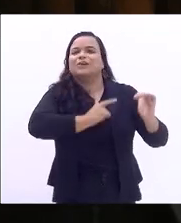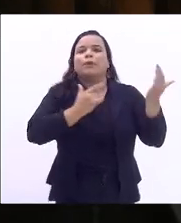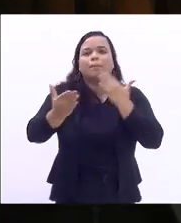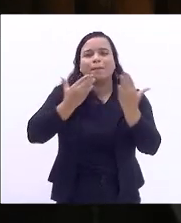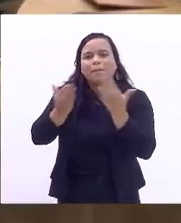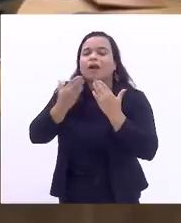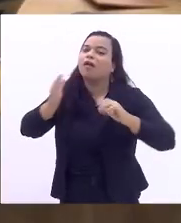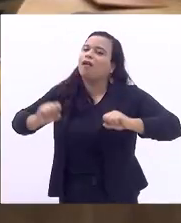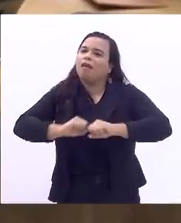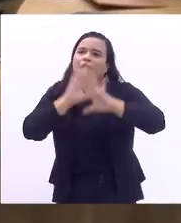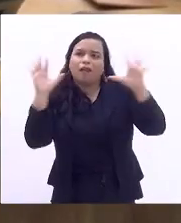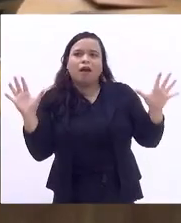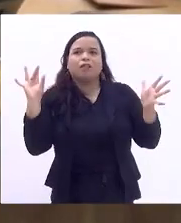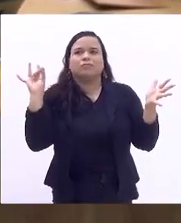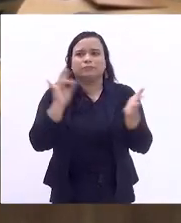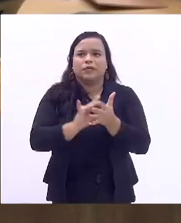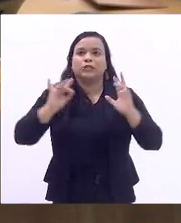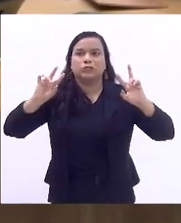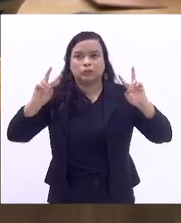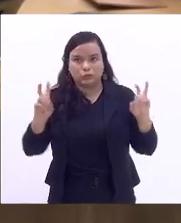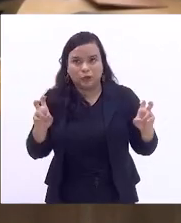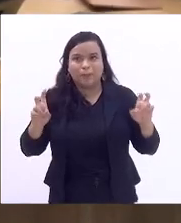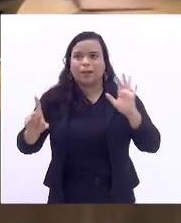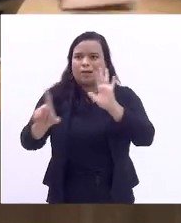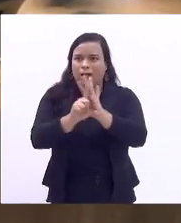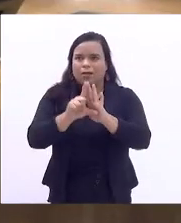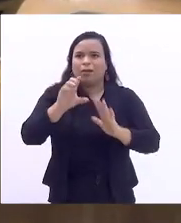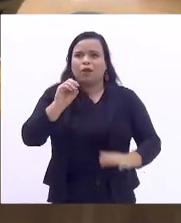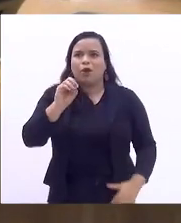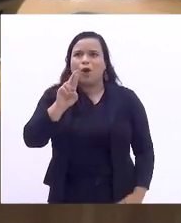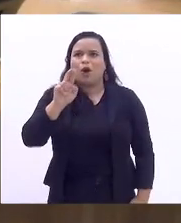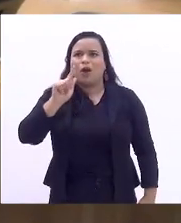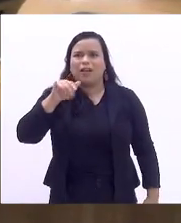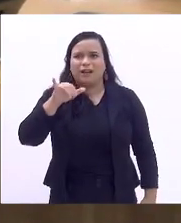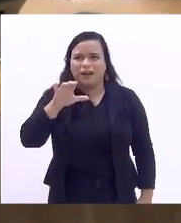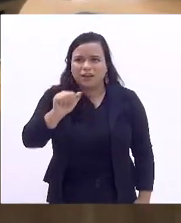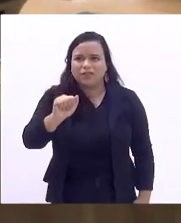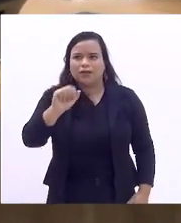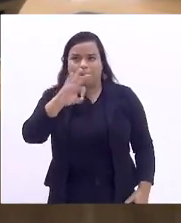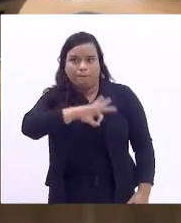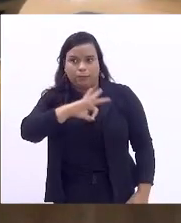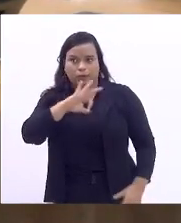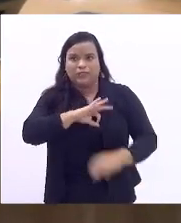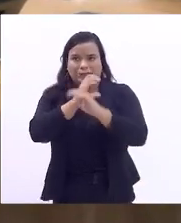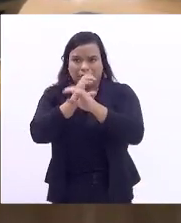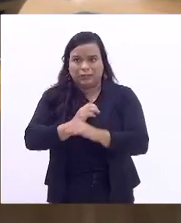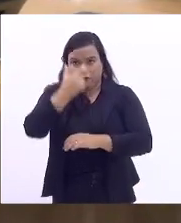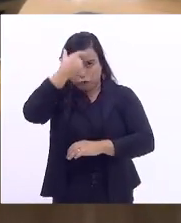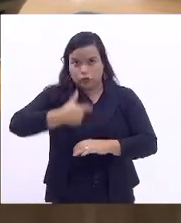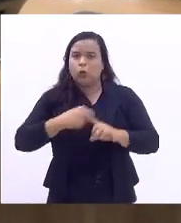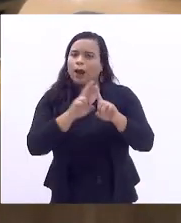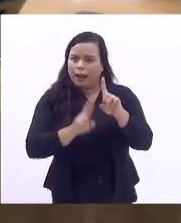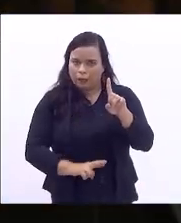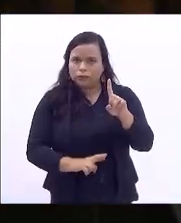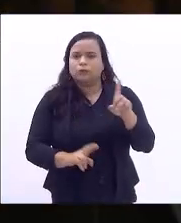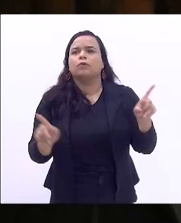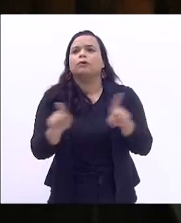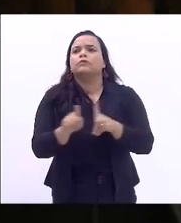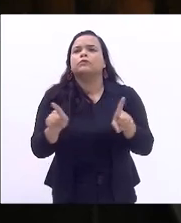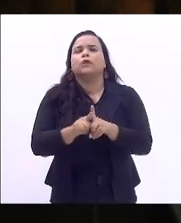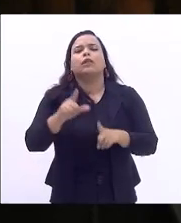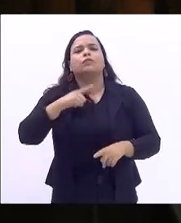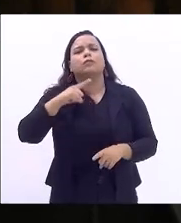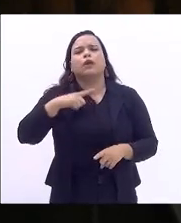um diálogo Franco No que diz respeito à Lei Orgânica da Polícia Civil da Qual sua relator mas temos figuras